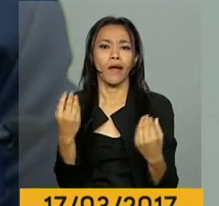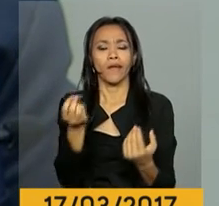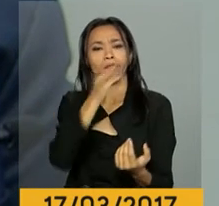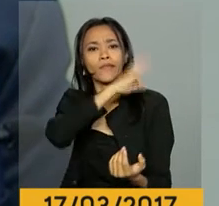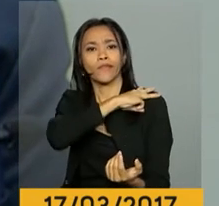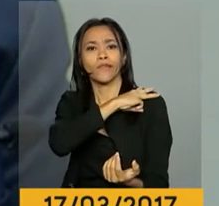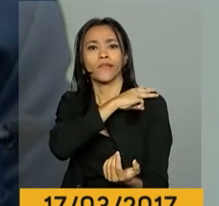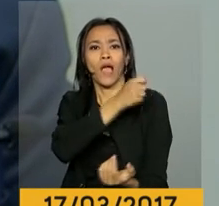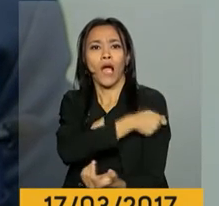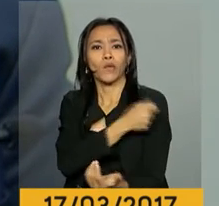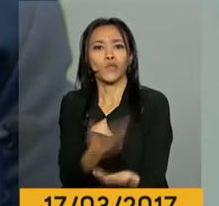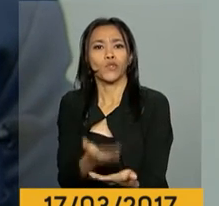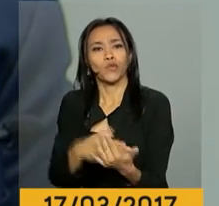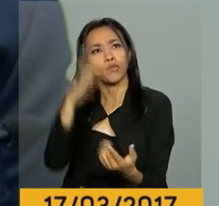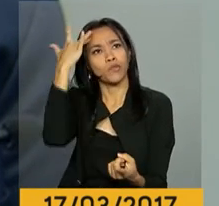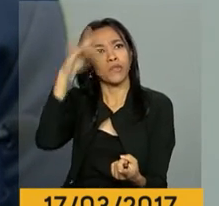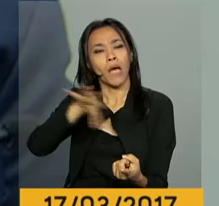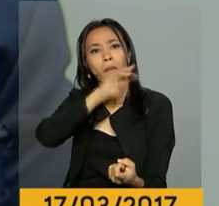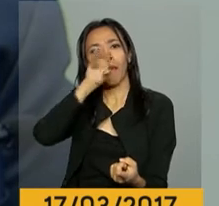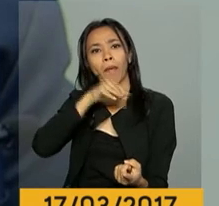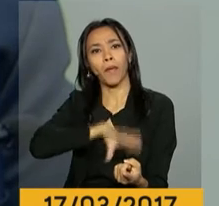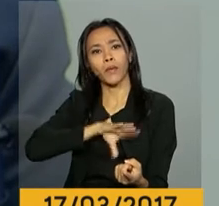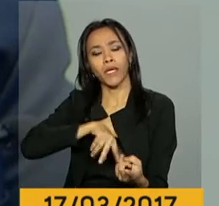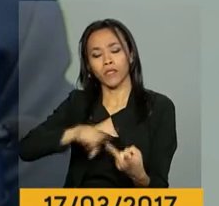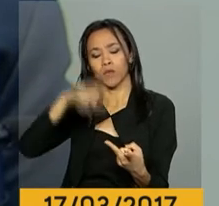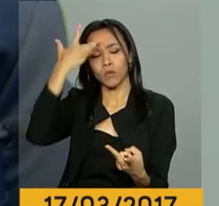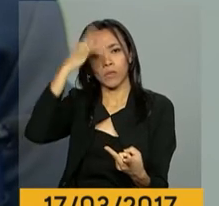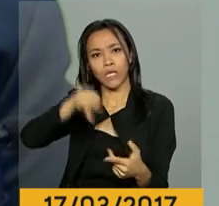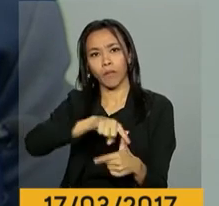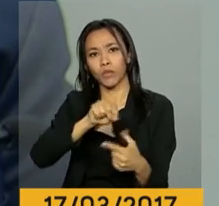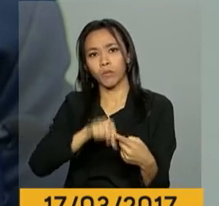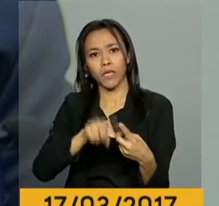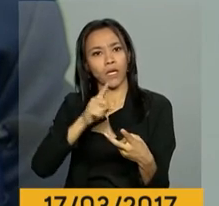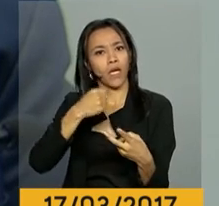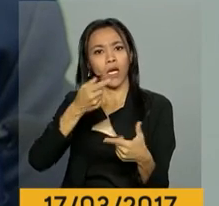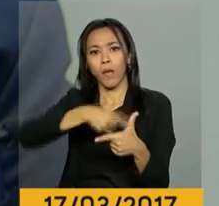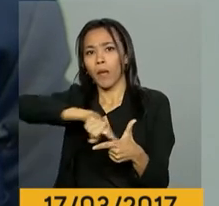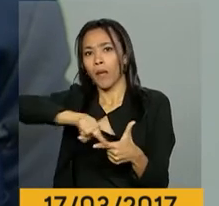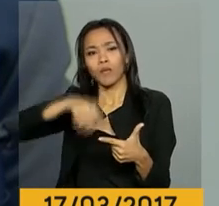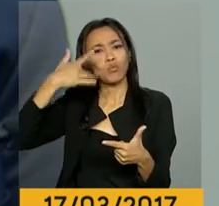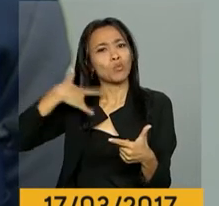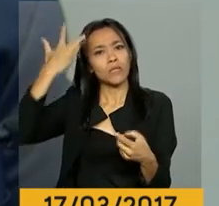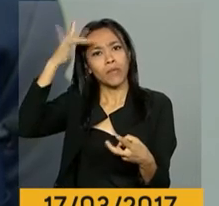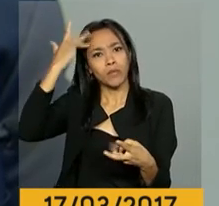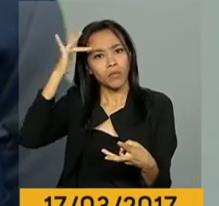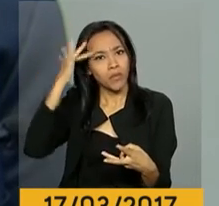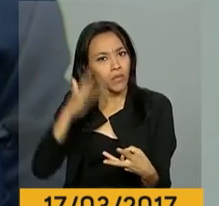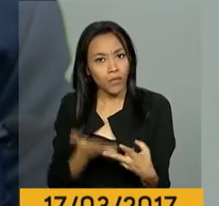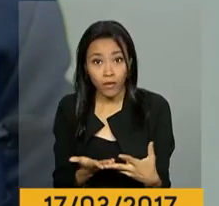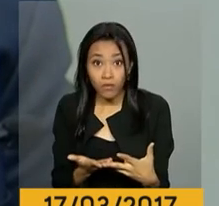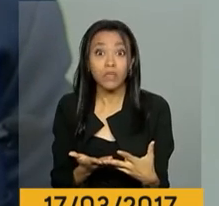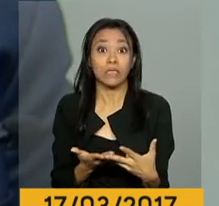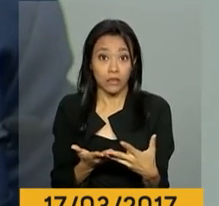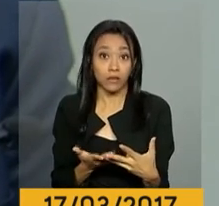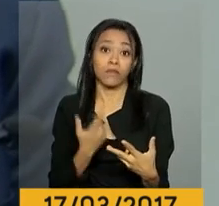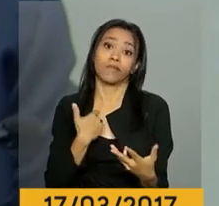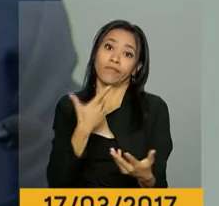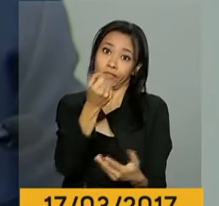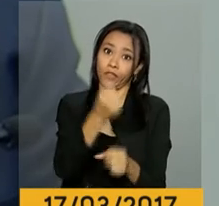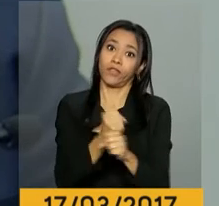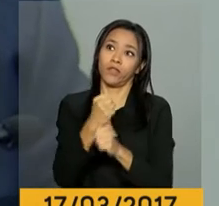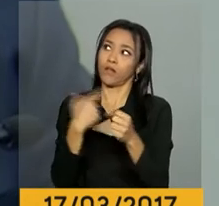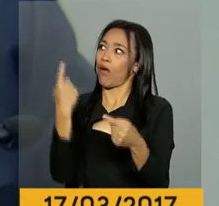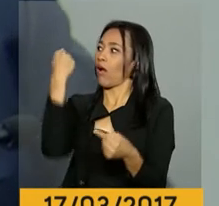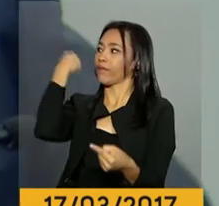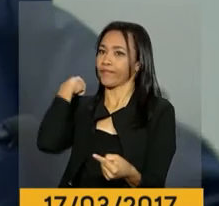o ensino médio, não sabe falar português, não sabe multiplicar, não sabe dividir. Esse foi o resultado desses 20 anos. Muito bem, quando o